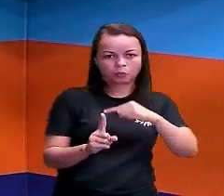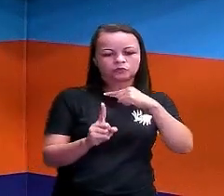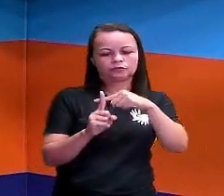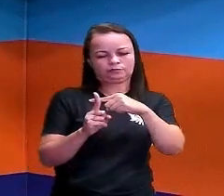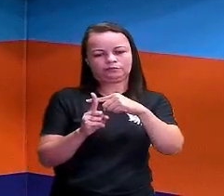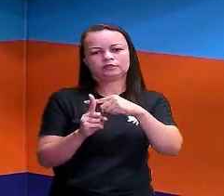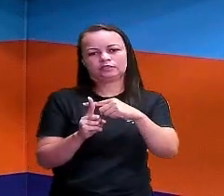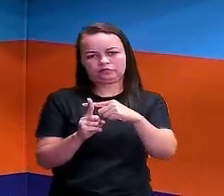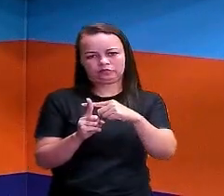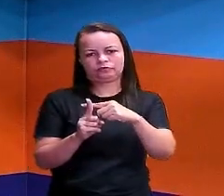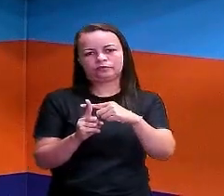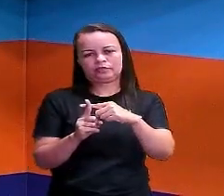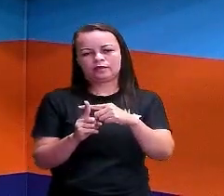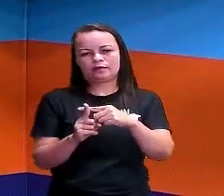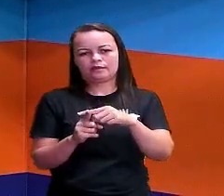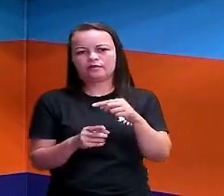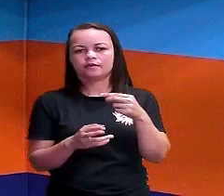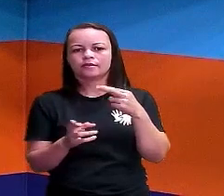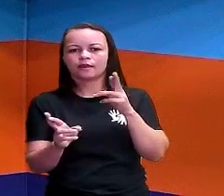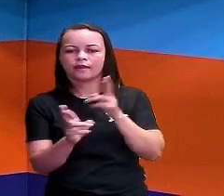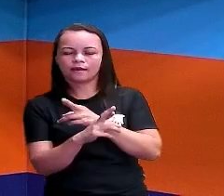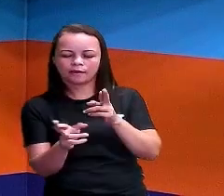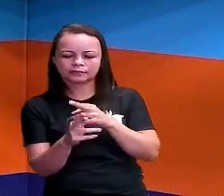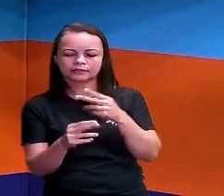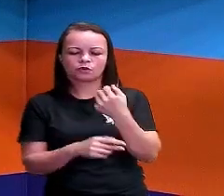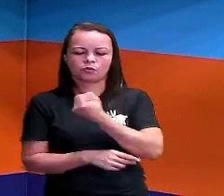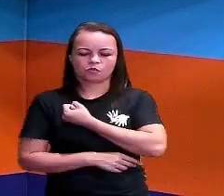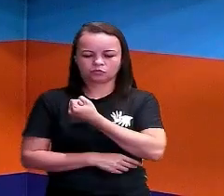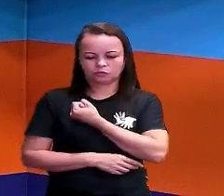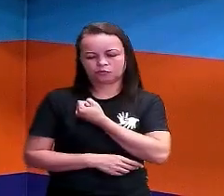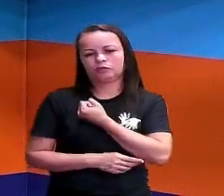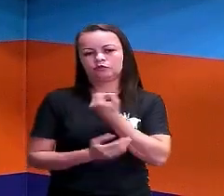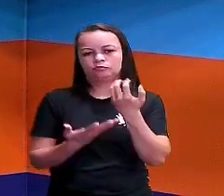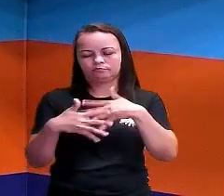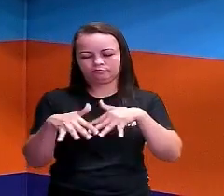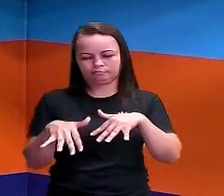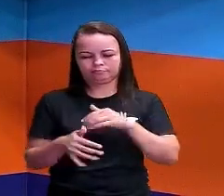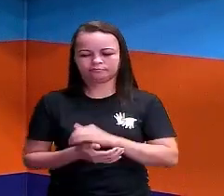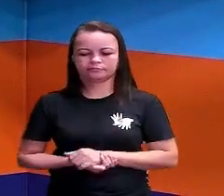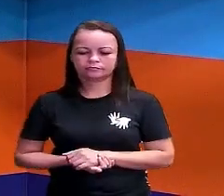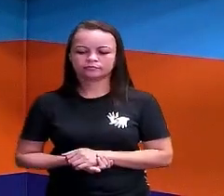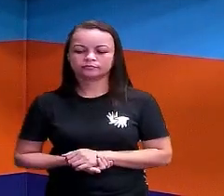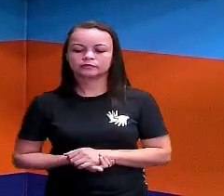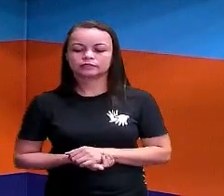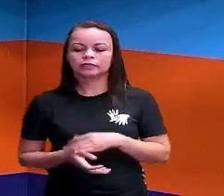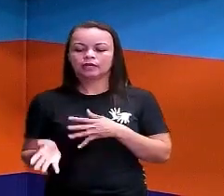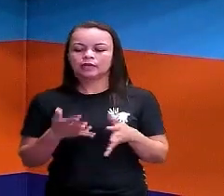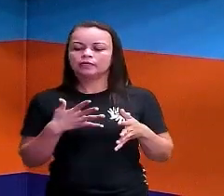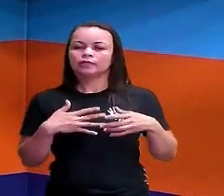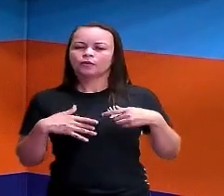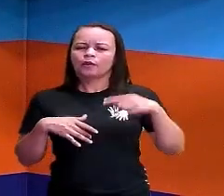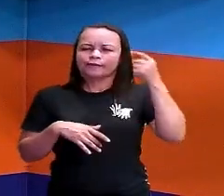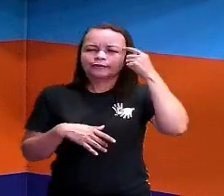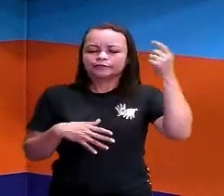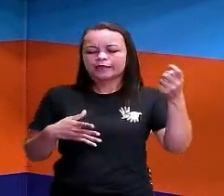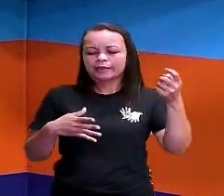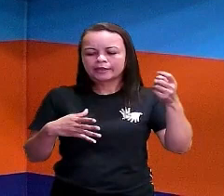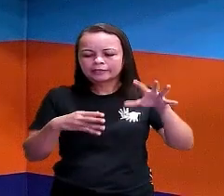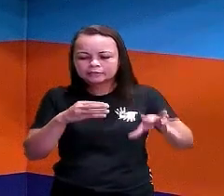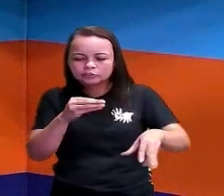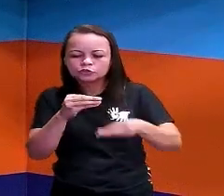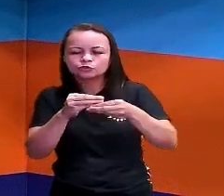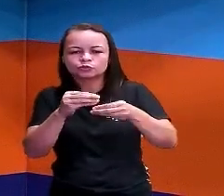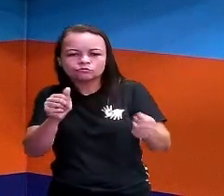em relação ao conjunto dos números naturais. Então, a adição vem da ideia de juntar, agrupar,